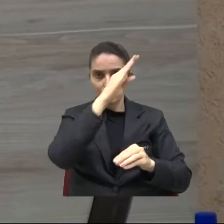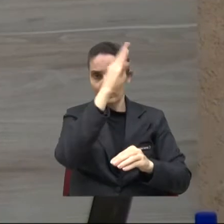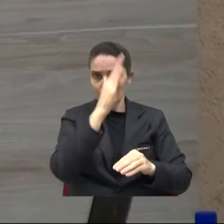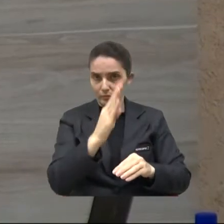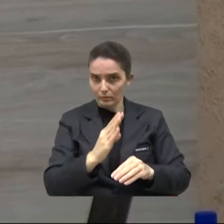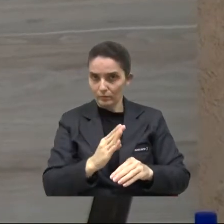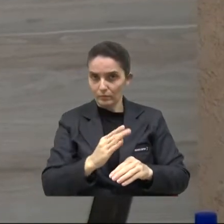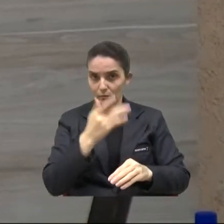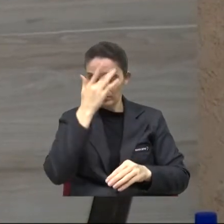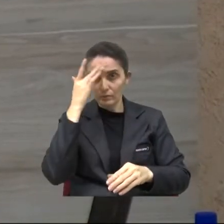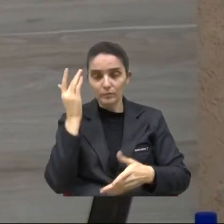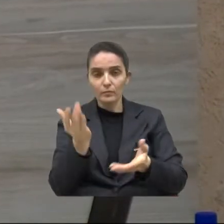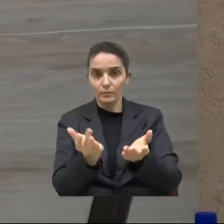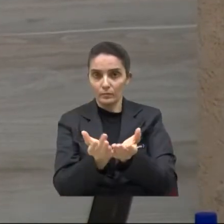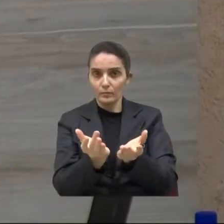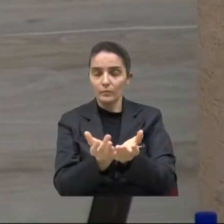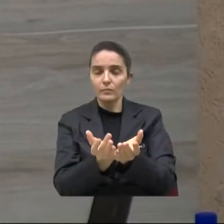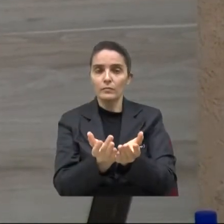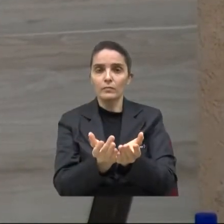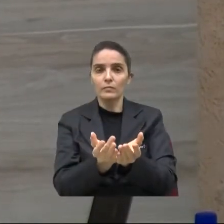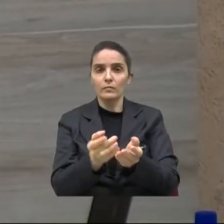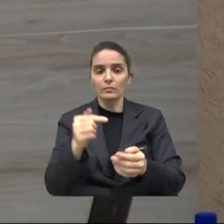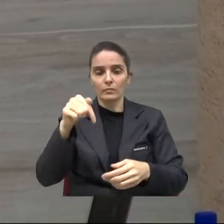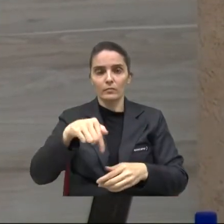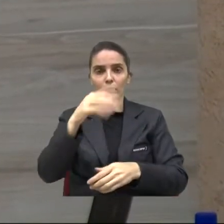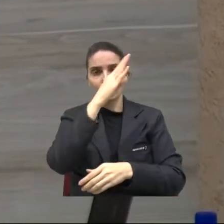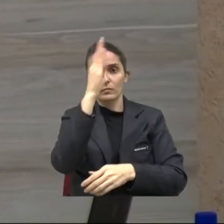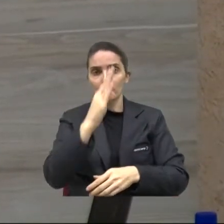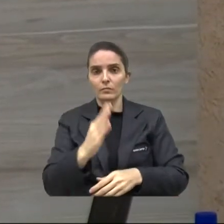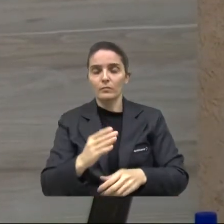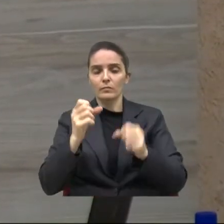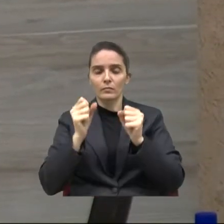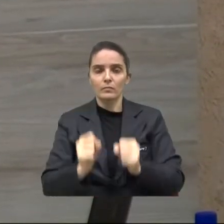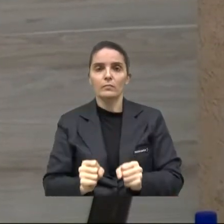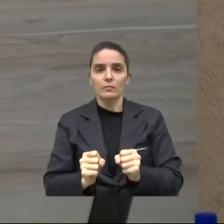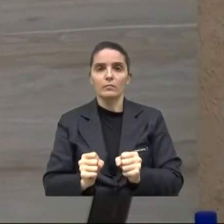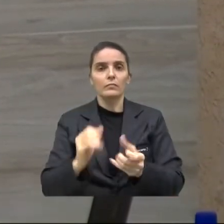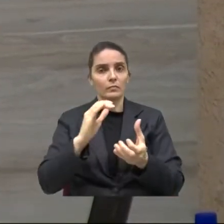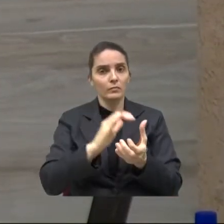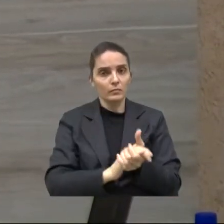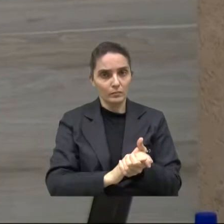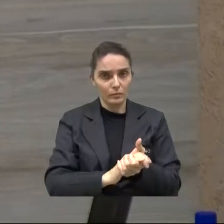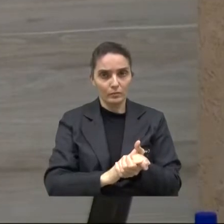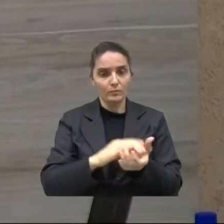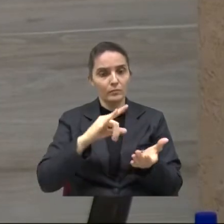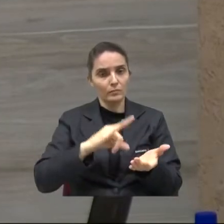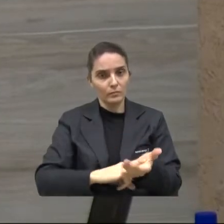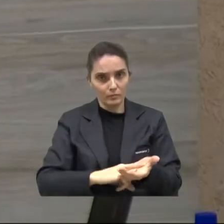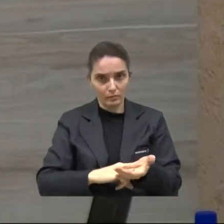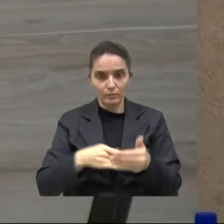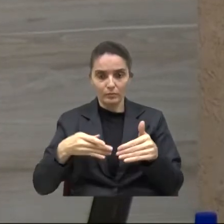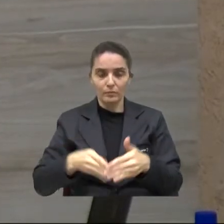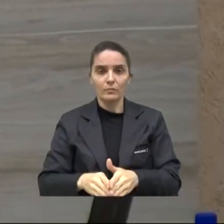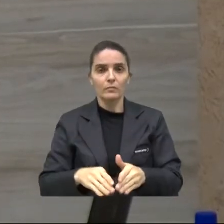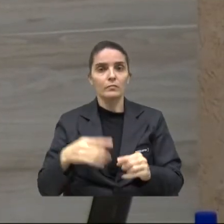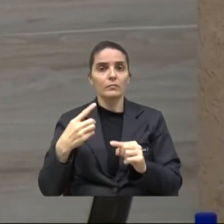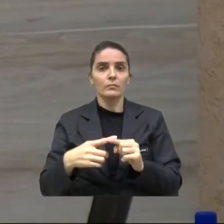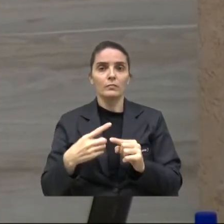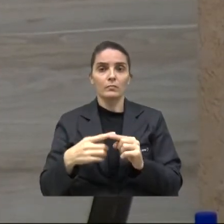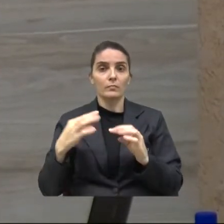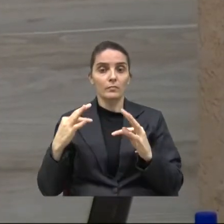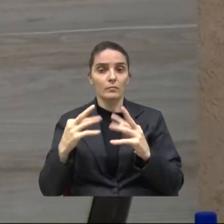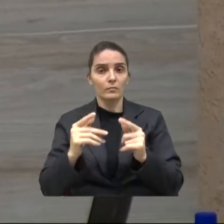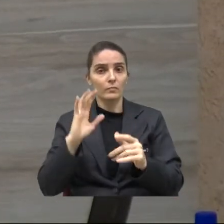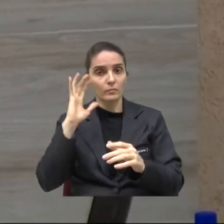evangélicos, pudessem ter reconhecido seus casamentos, certidões de nascimento, porque antes eram todos pela Igreja